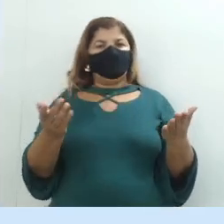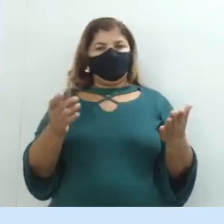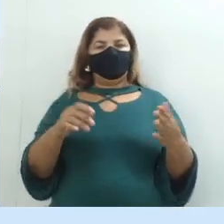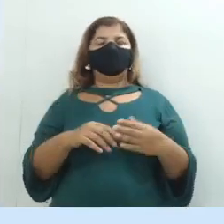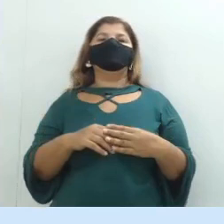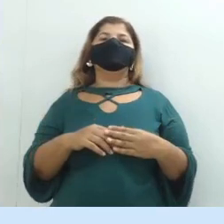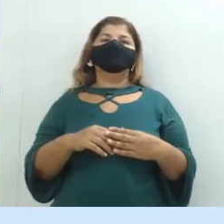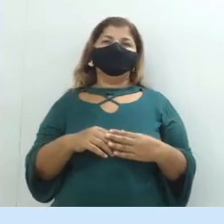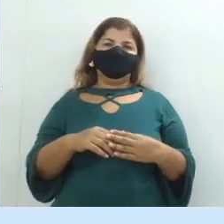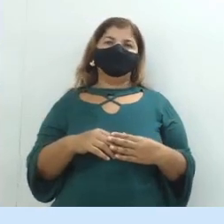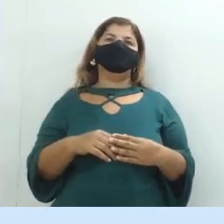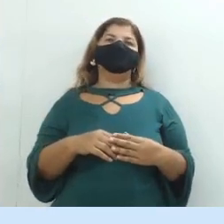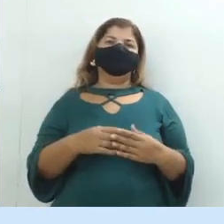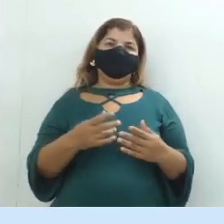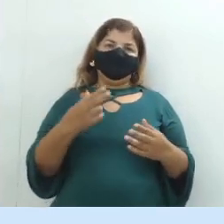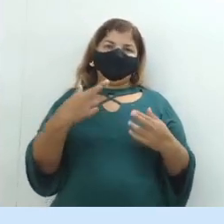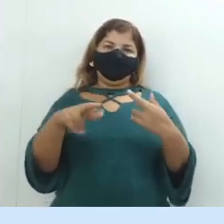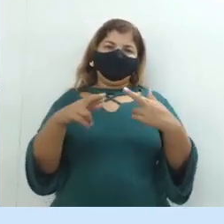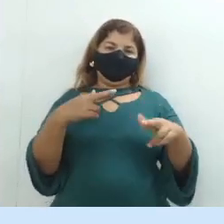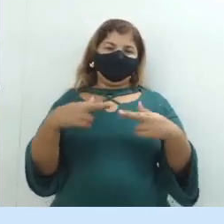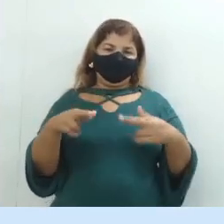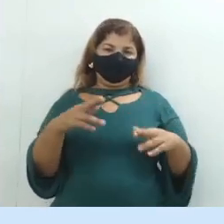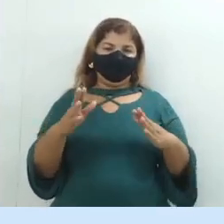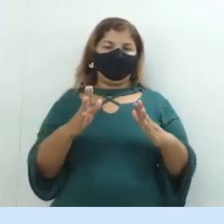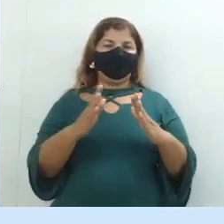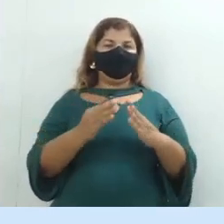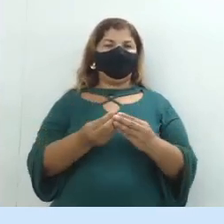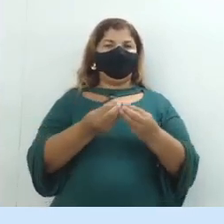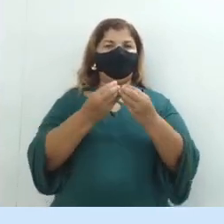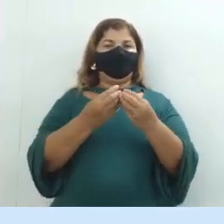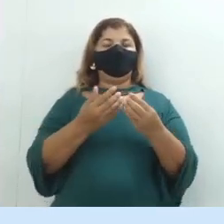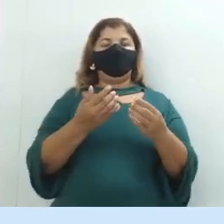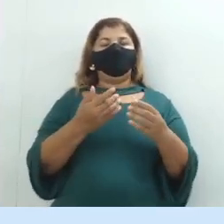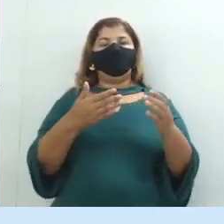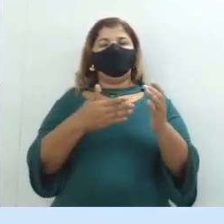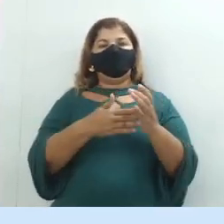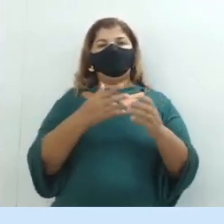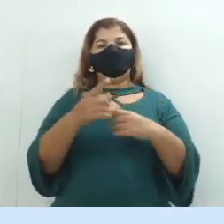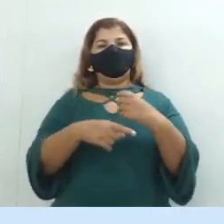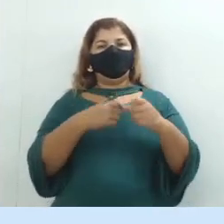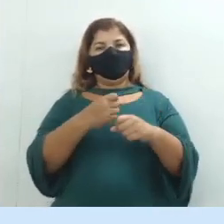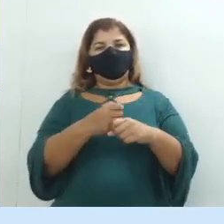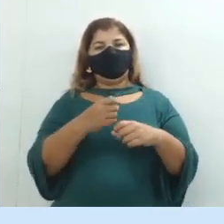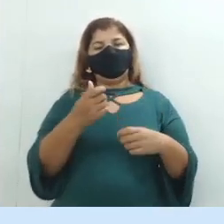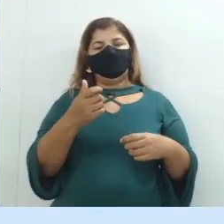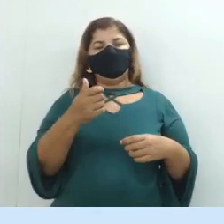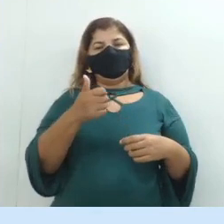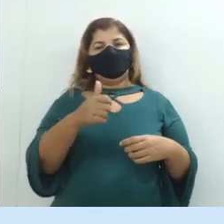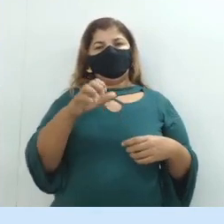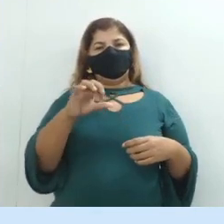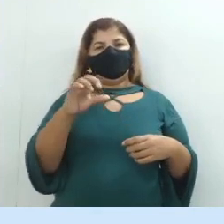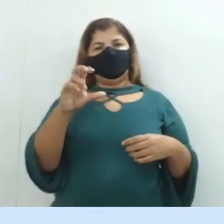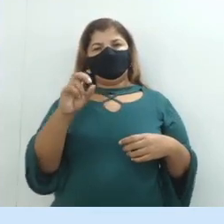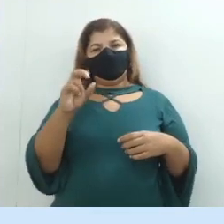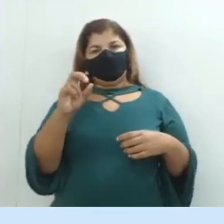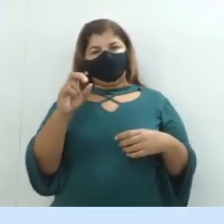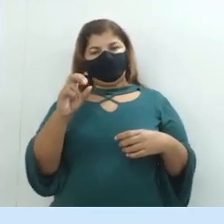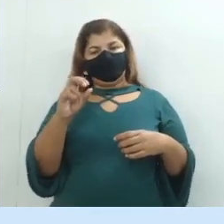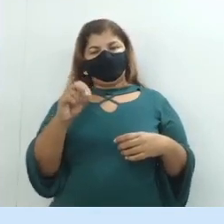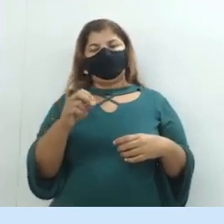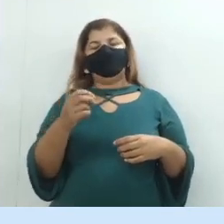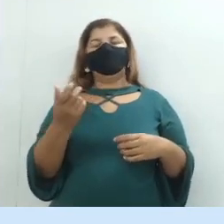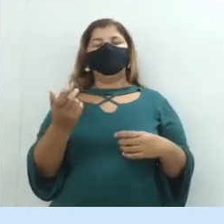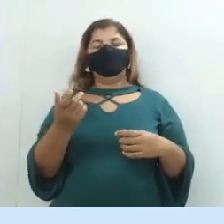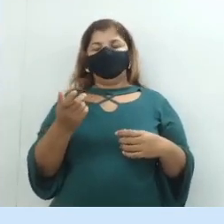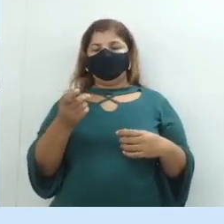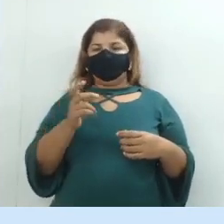folheto, iam acompanhando e respondendo à missa. Mas até os anos 50, a ordem do Vaticano é que as missas fossem celebradas em